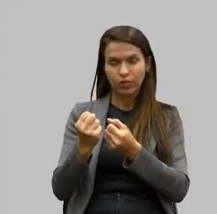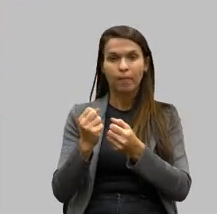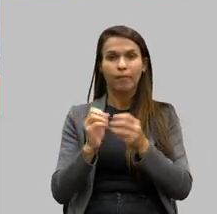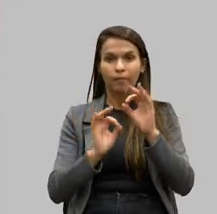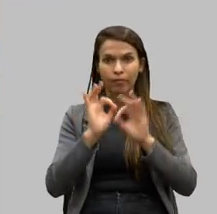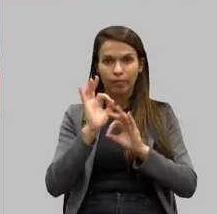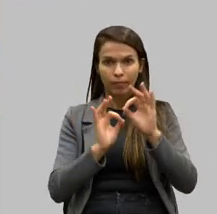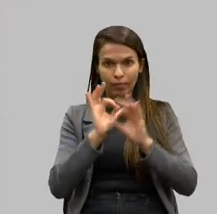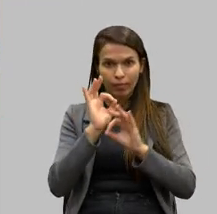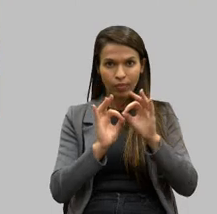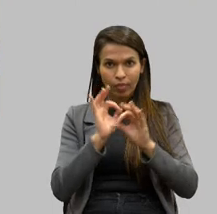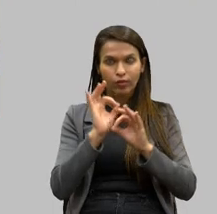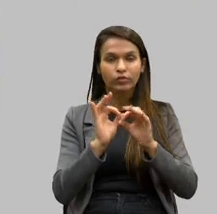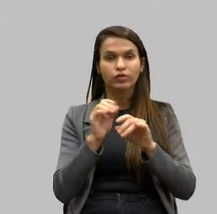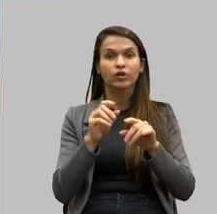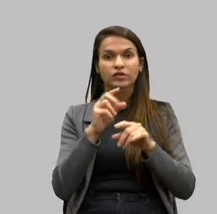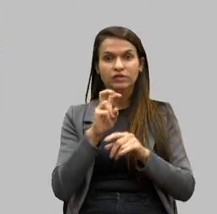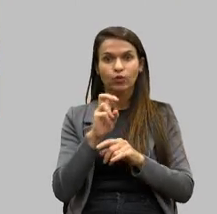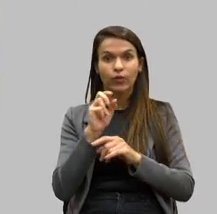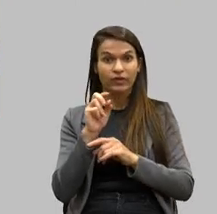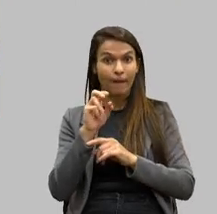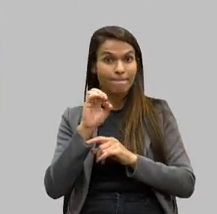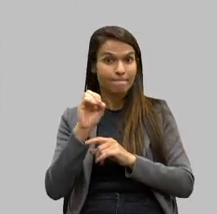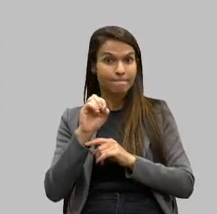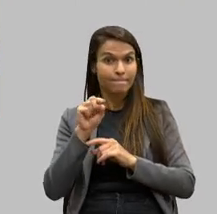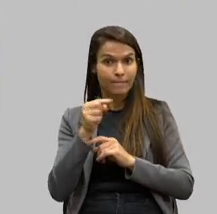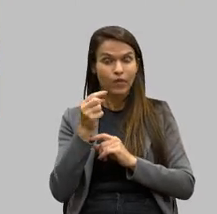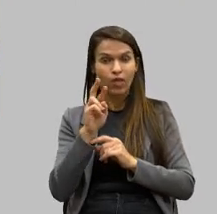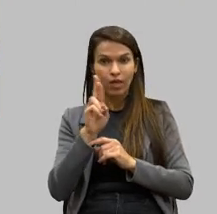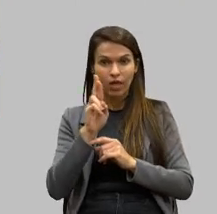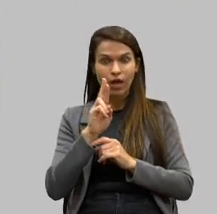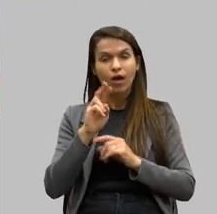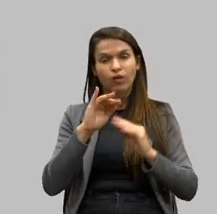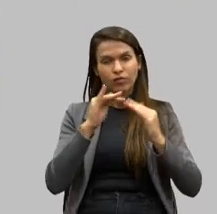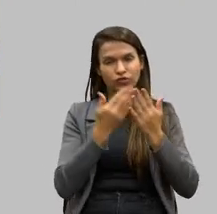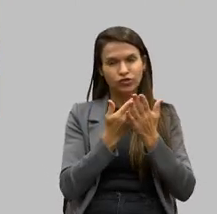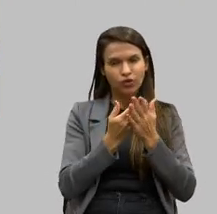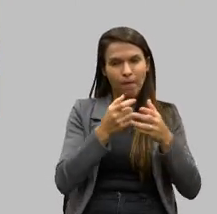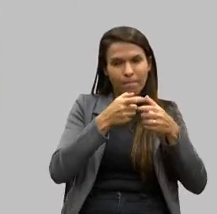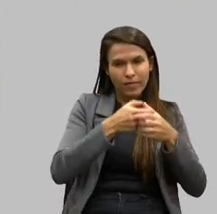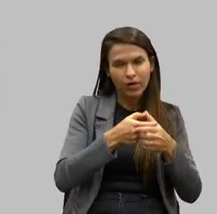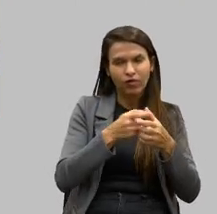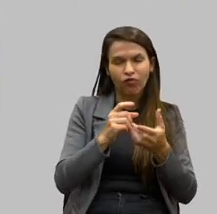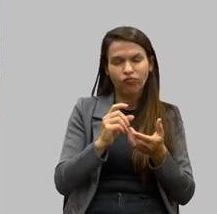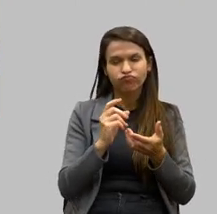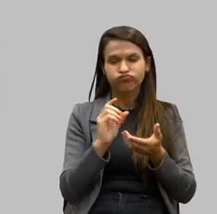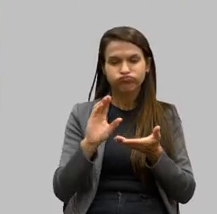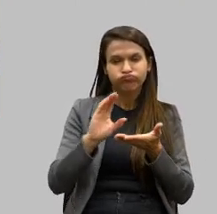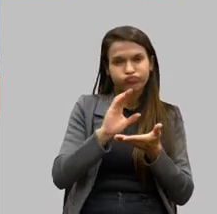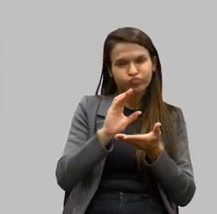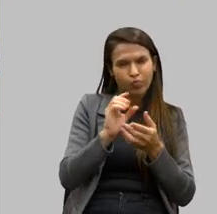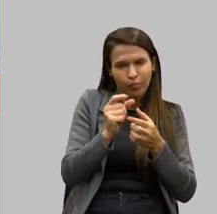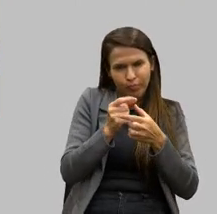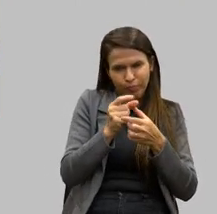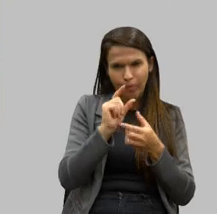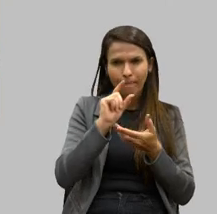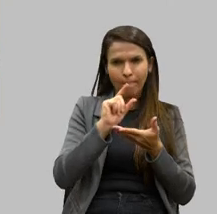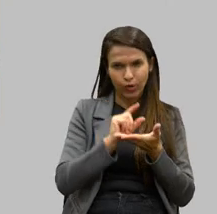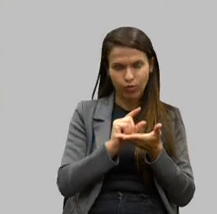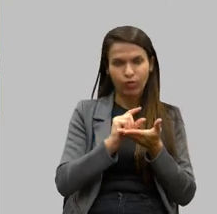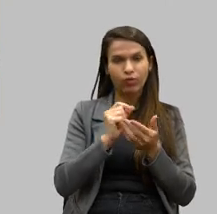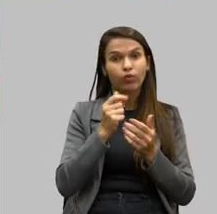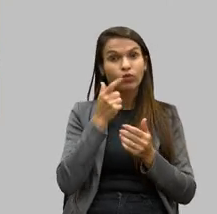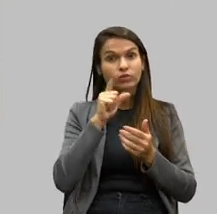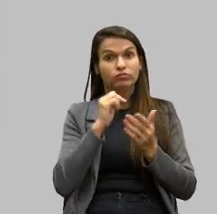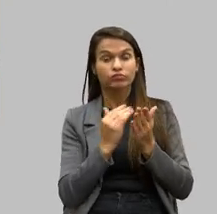de suas atividades. Então, é 51 mil reais. Era um problema que a gente tinha, escolas pequenas recebiam um valor muito pequeno. Conseguimos aumentar o